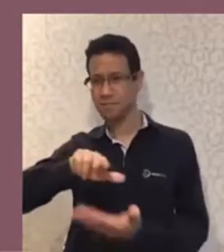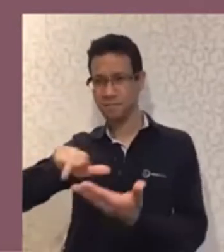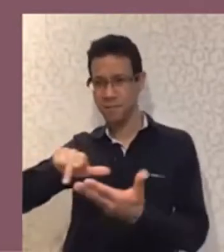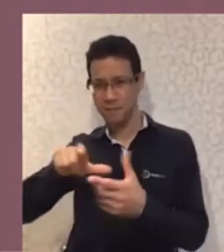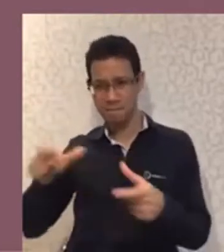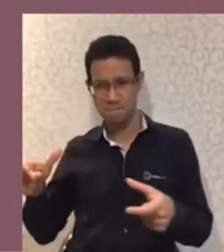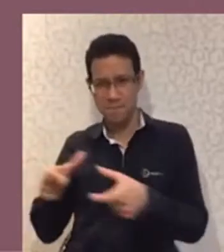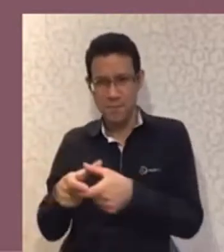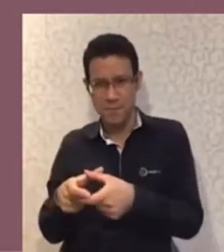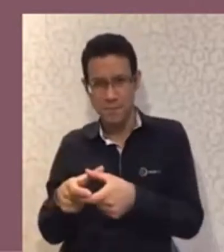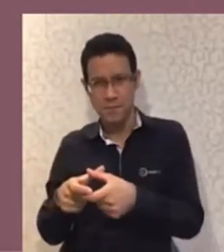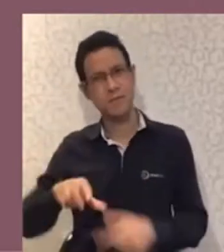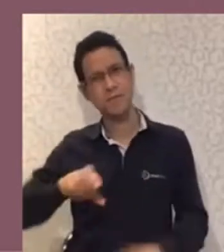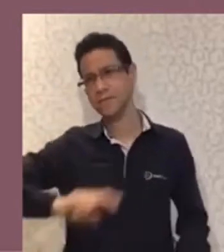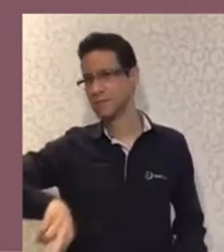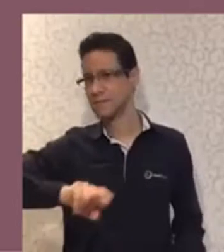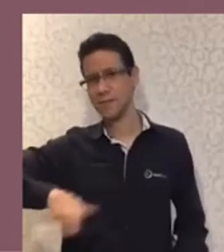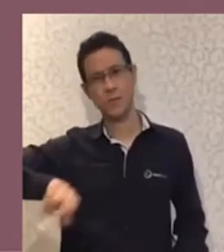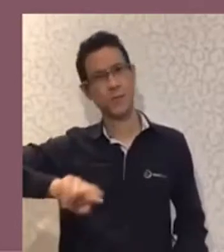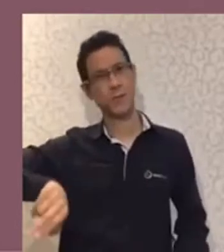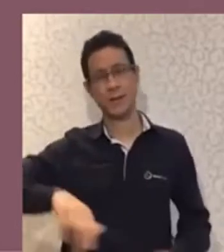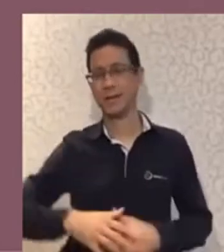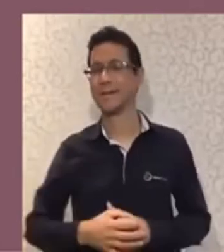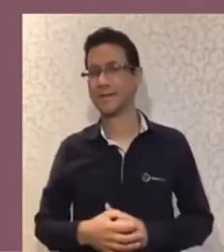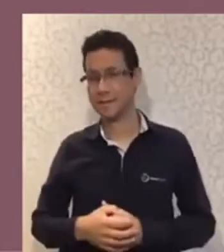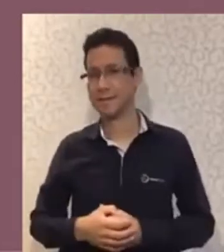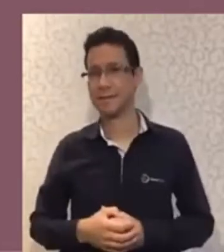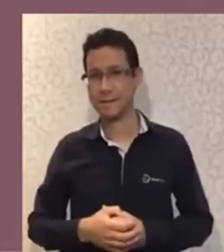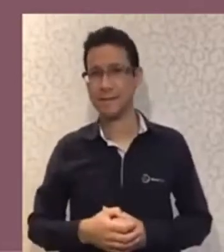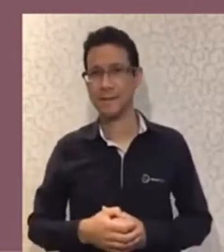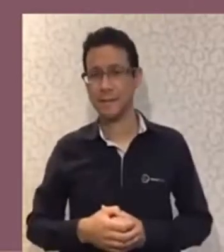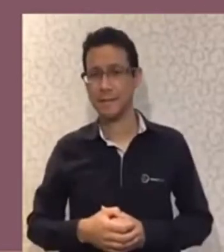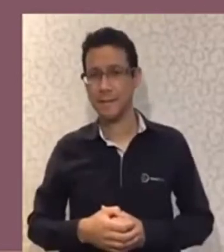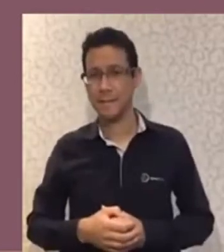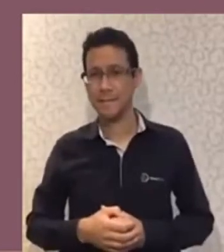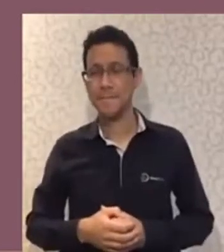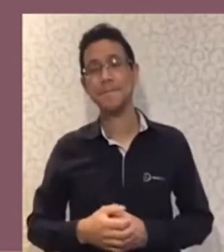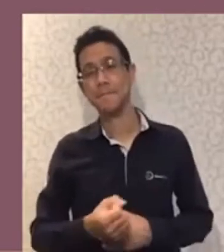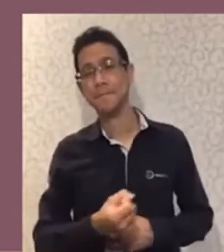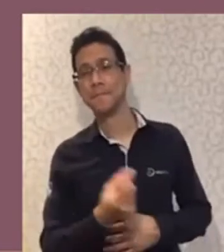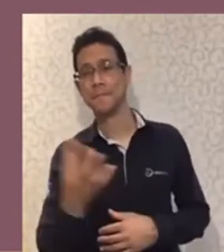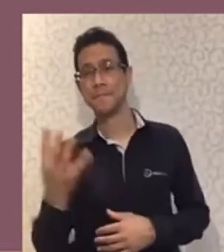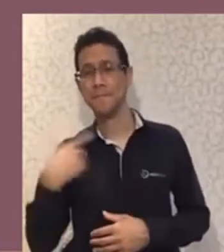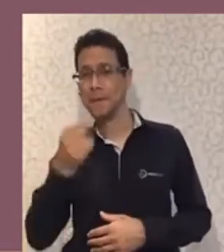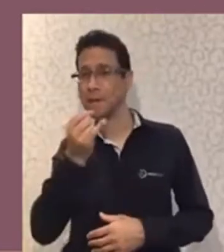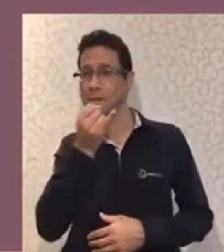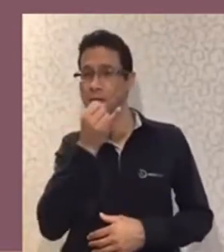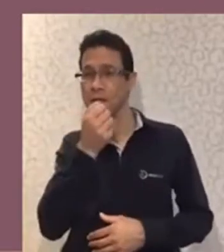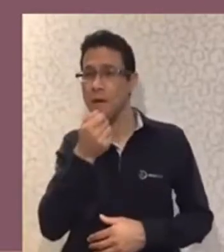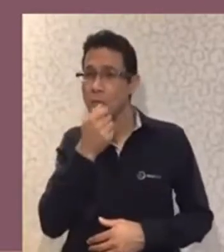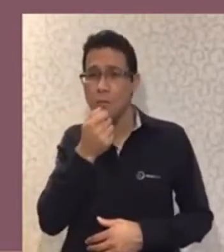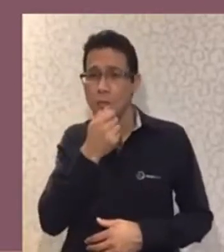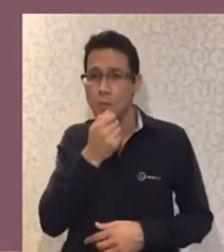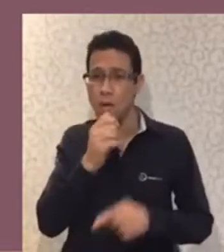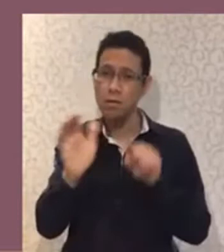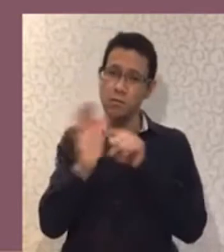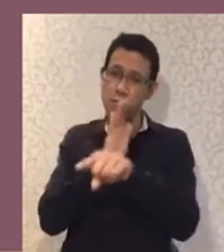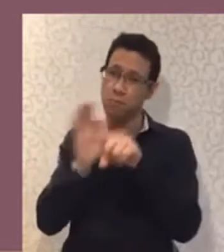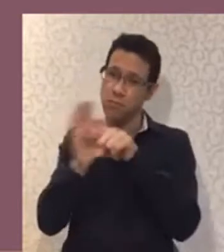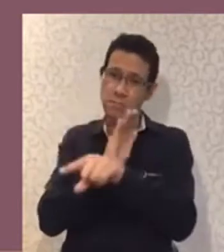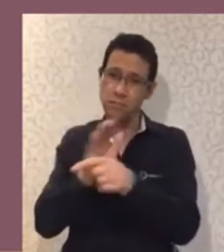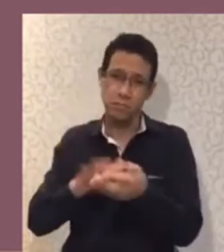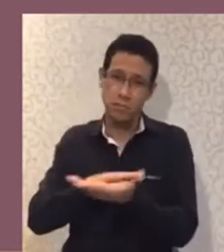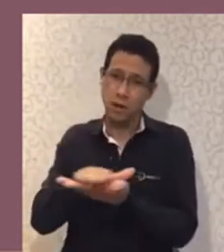e que muitas vezes não são consultados ou chamados a entrar no